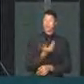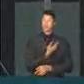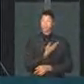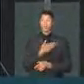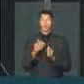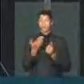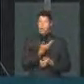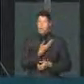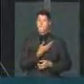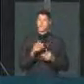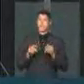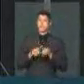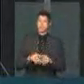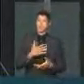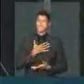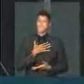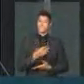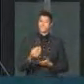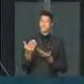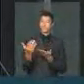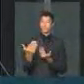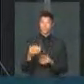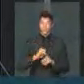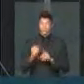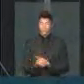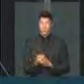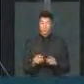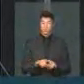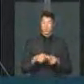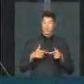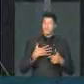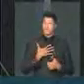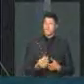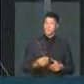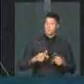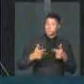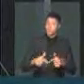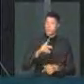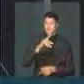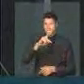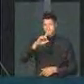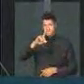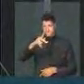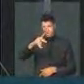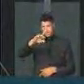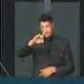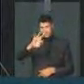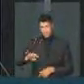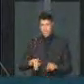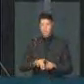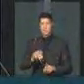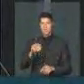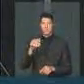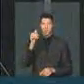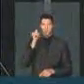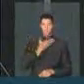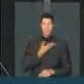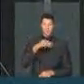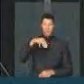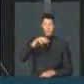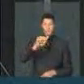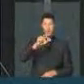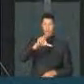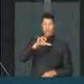companheiro, colega, filho da juventude socialista, filho da luta do PDT, o colega Márcio Anaizer, que assume